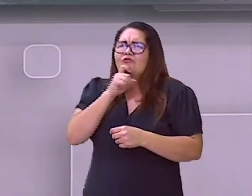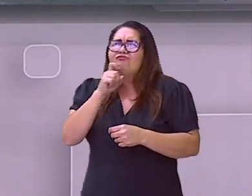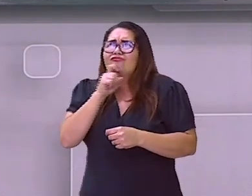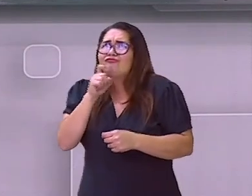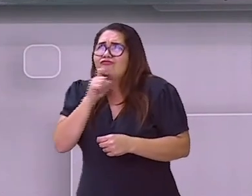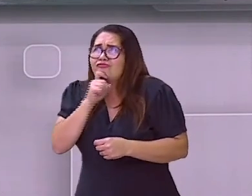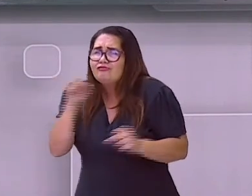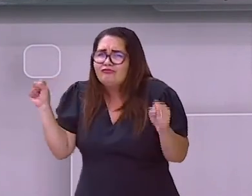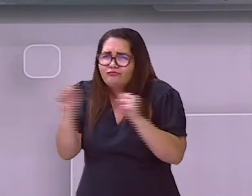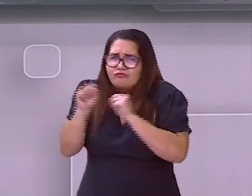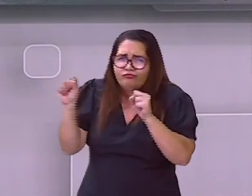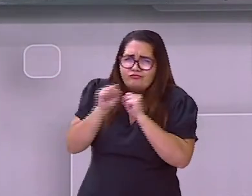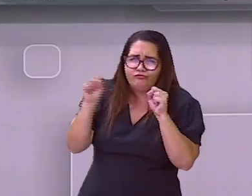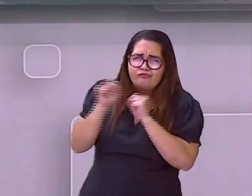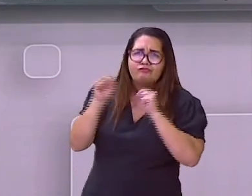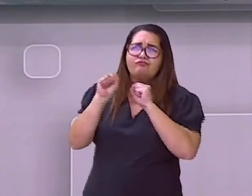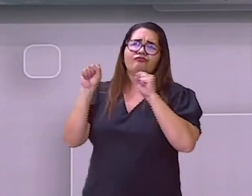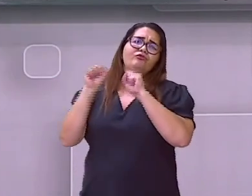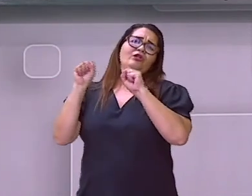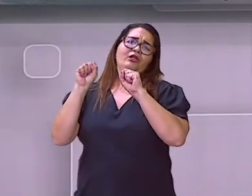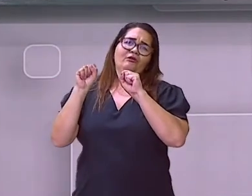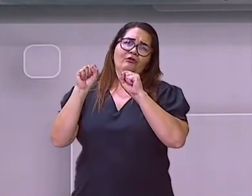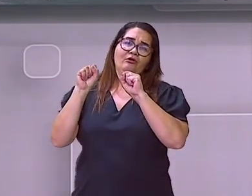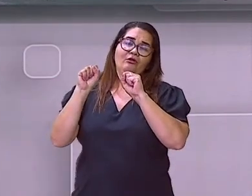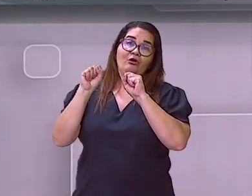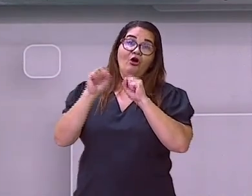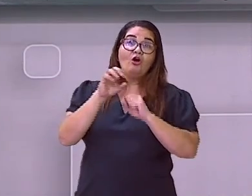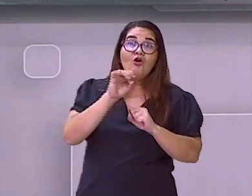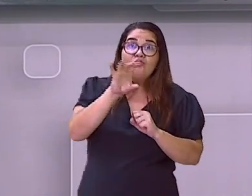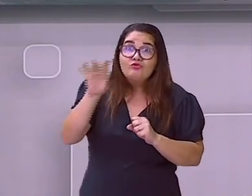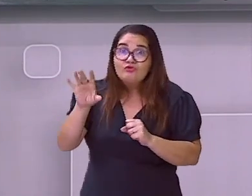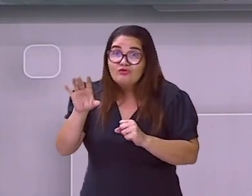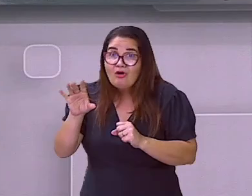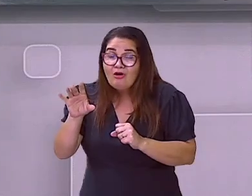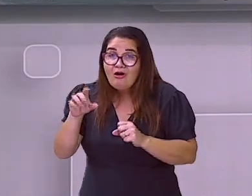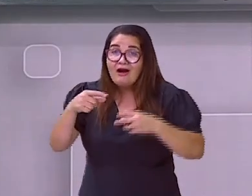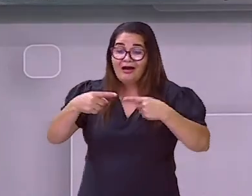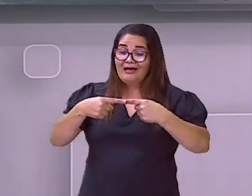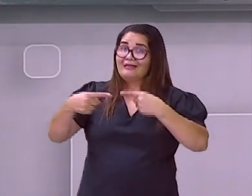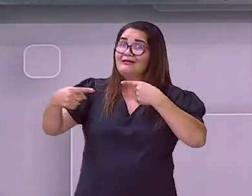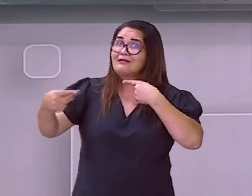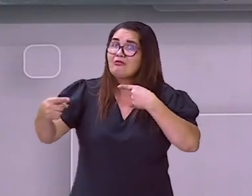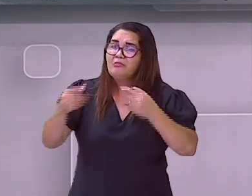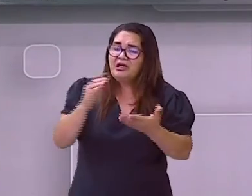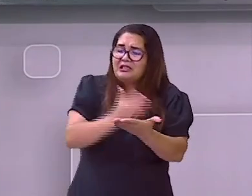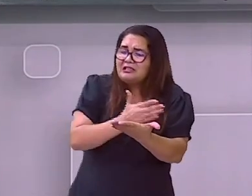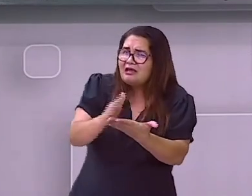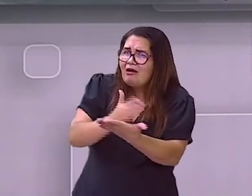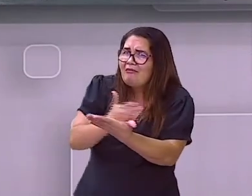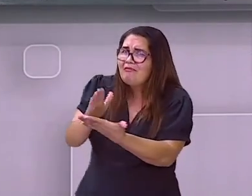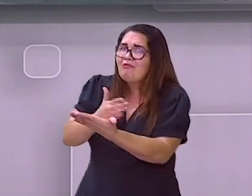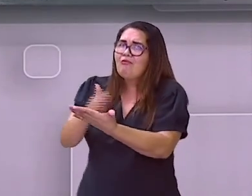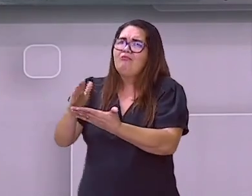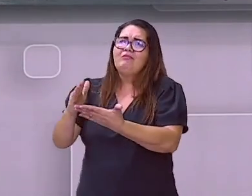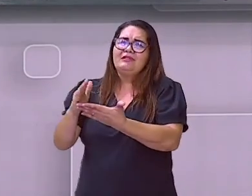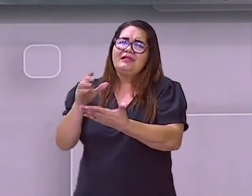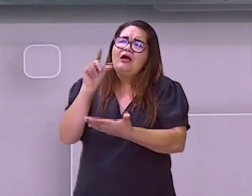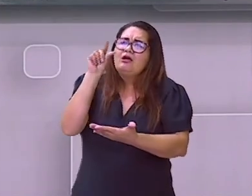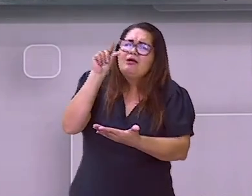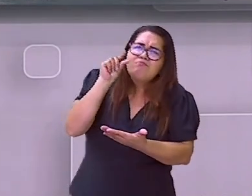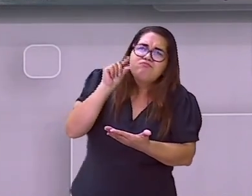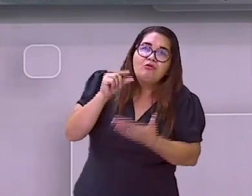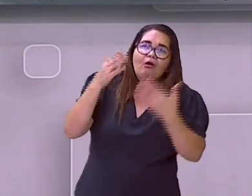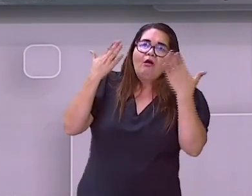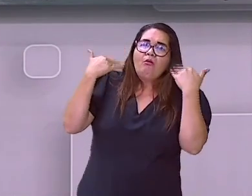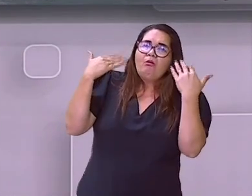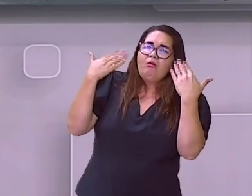semanas que nós vamos ter de verão, lá ainda faz muito frio. Essa é a